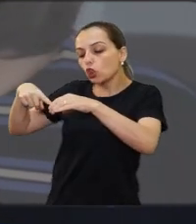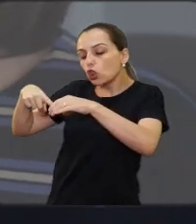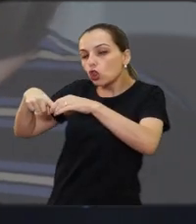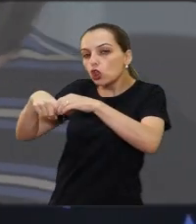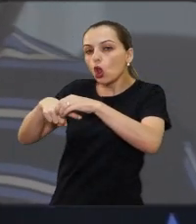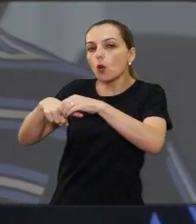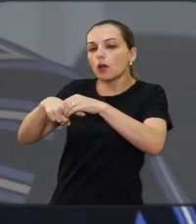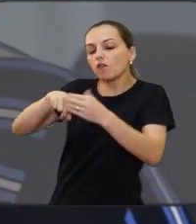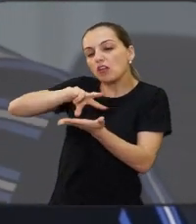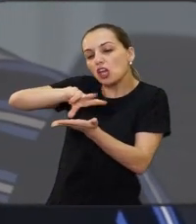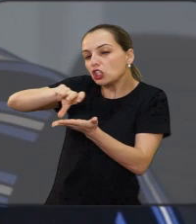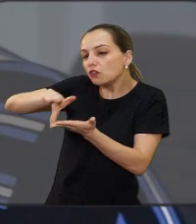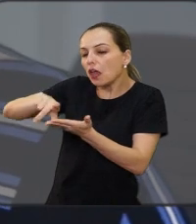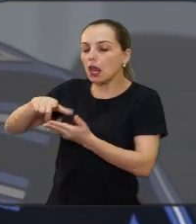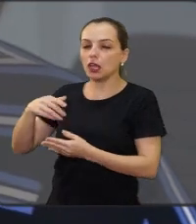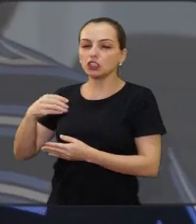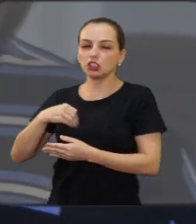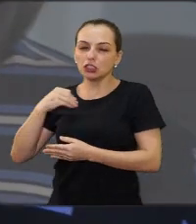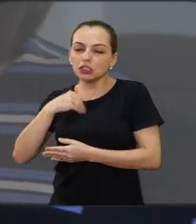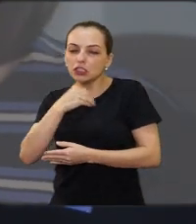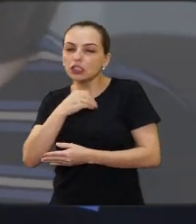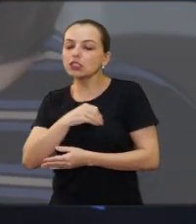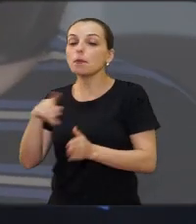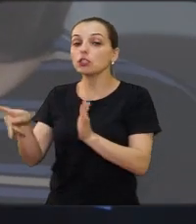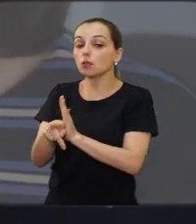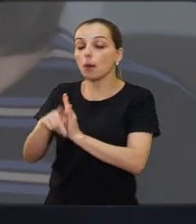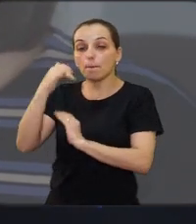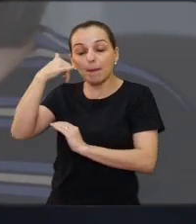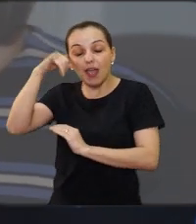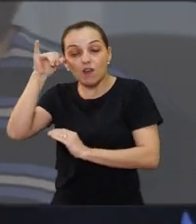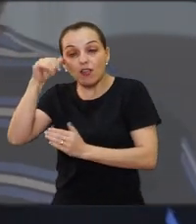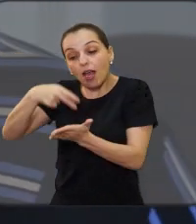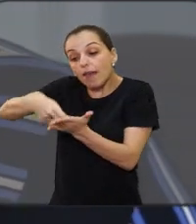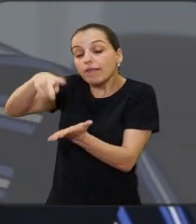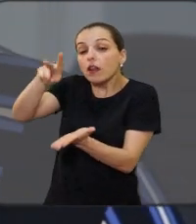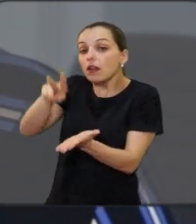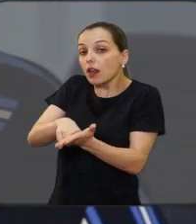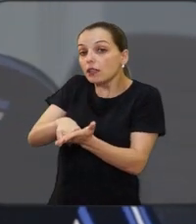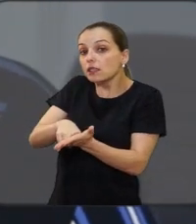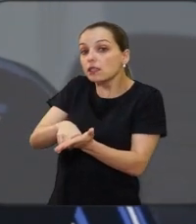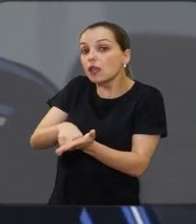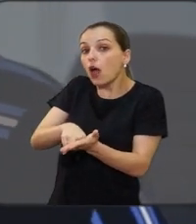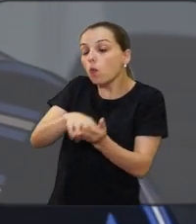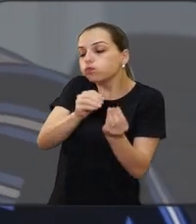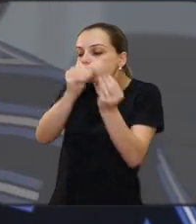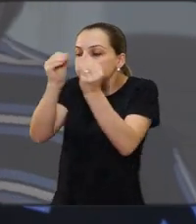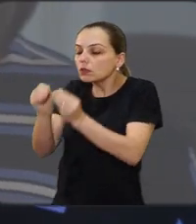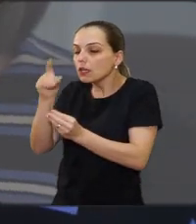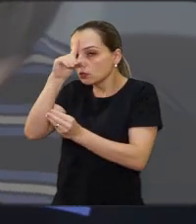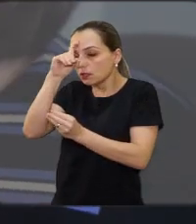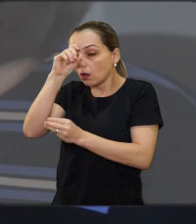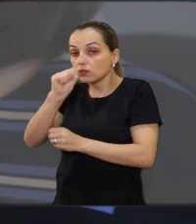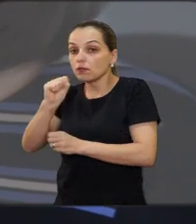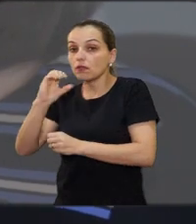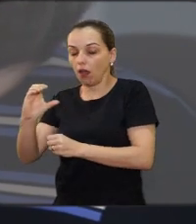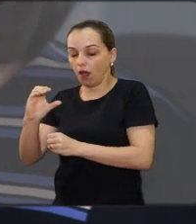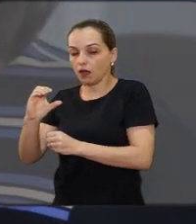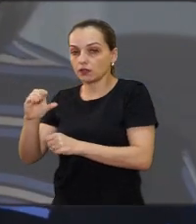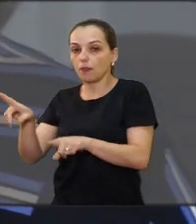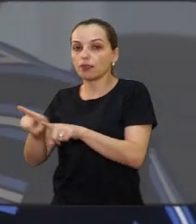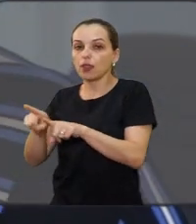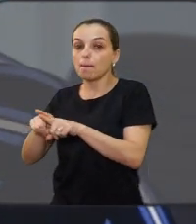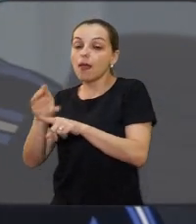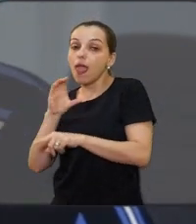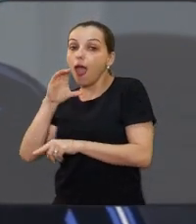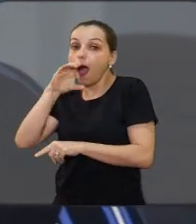e colonoscopia. Com isso, a gente vai evitar que internações desnecessárias vão para a Santa Casa. Vamos